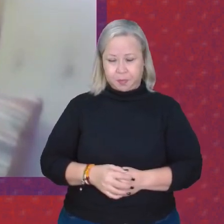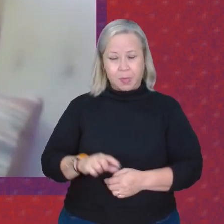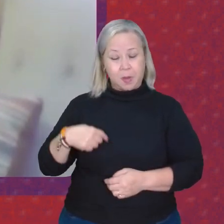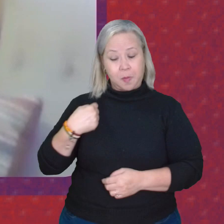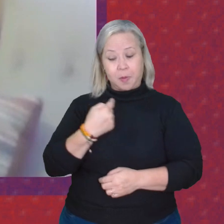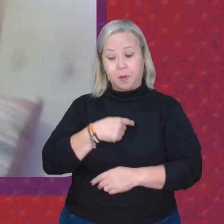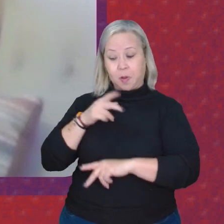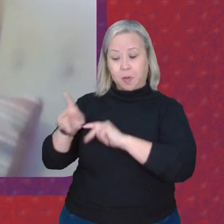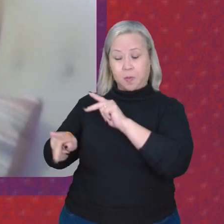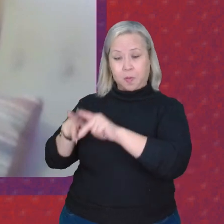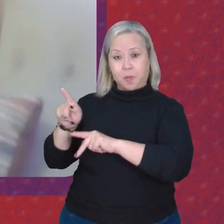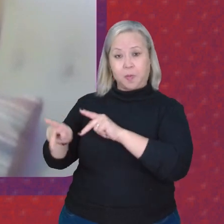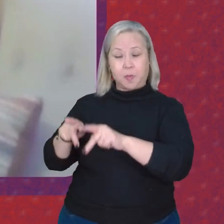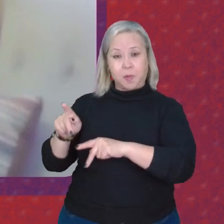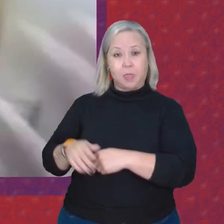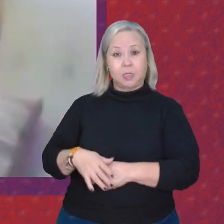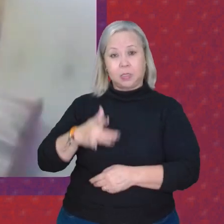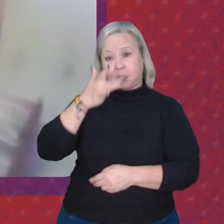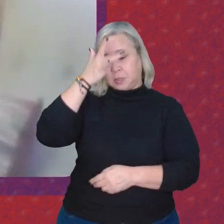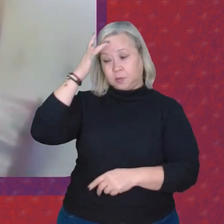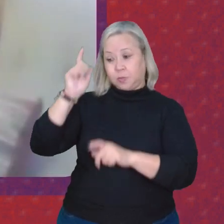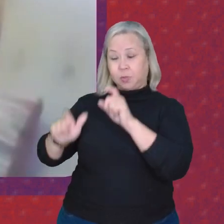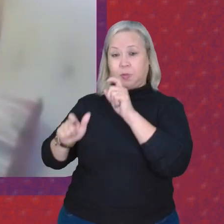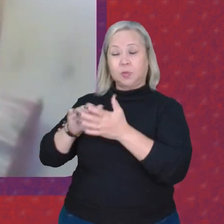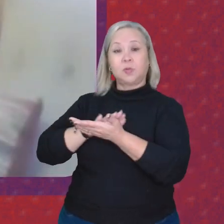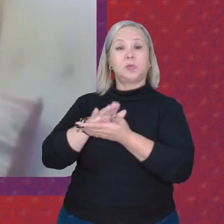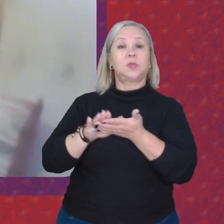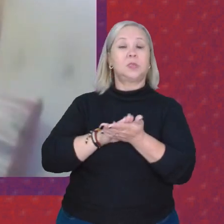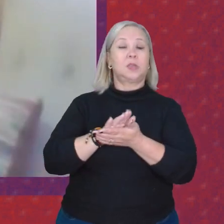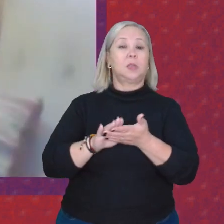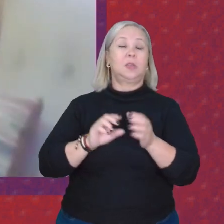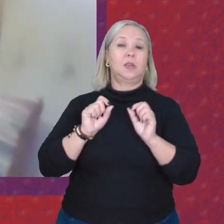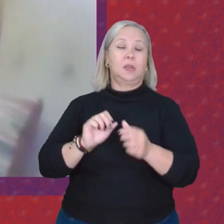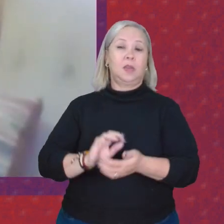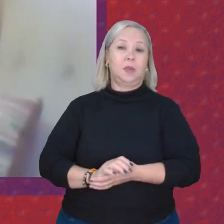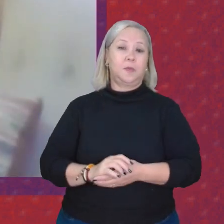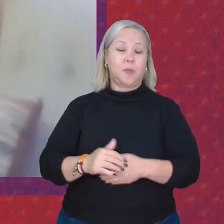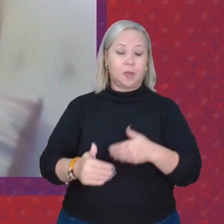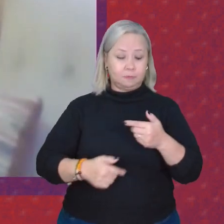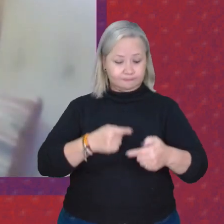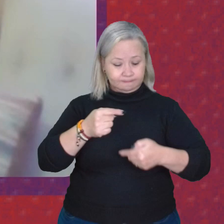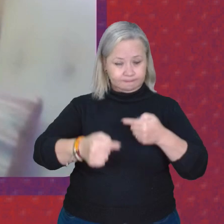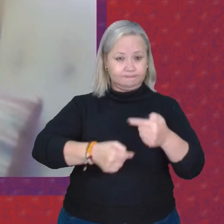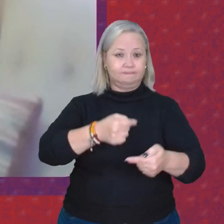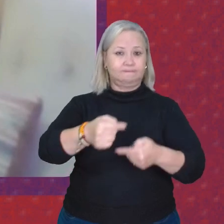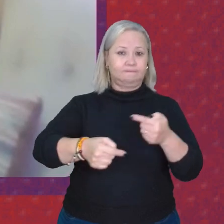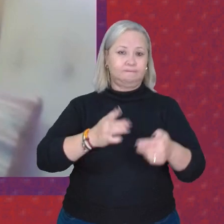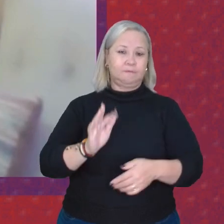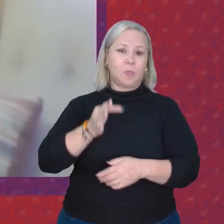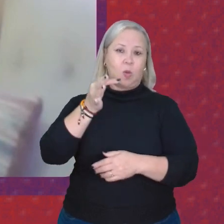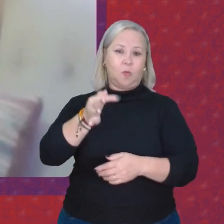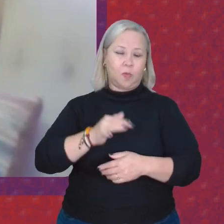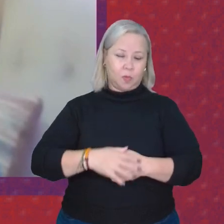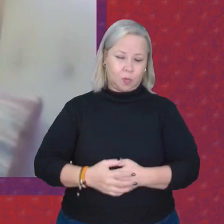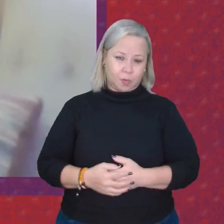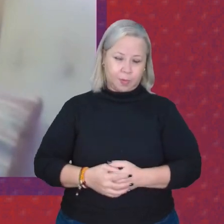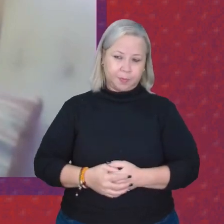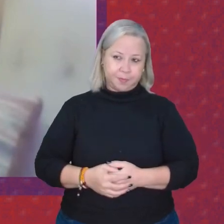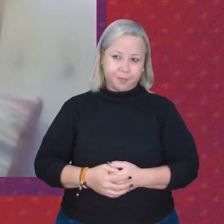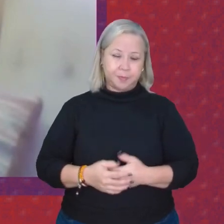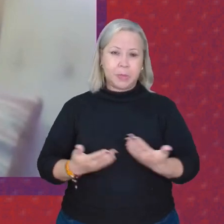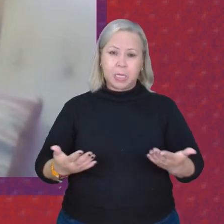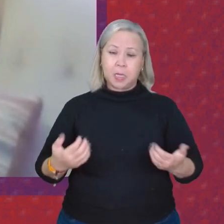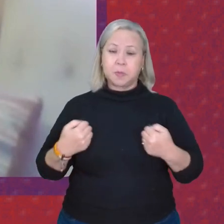população, né, para as pessoas e nem para as gerações futuras. Nós temos que